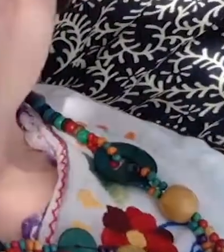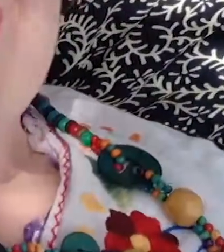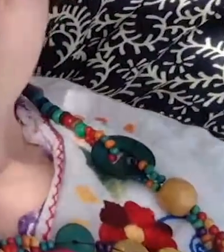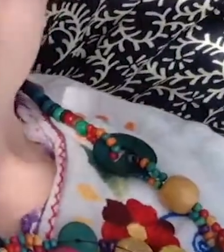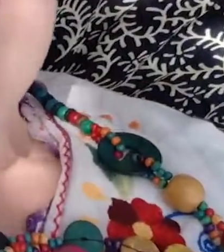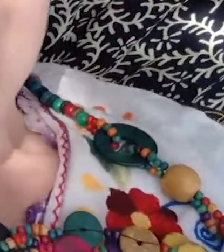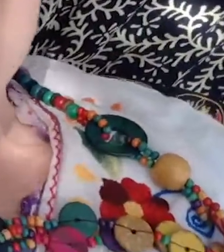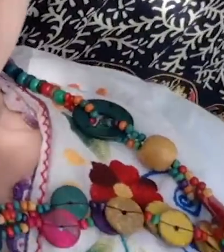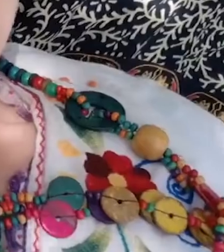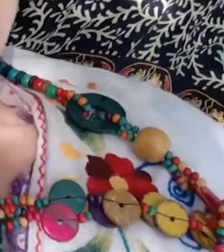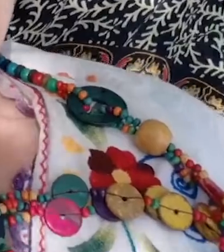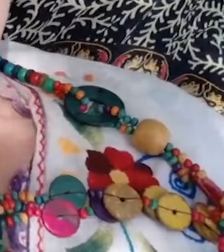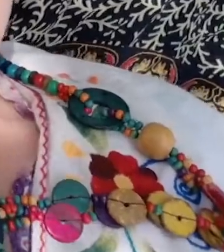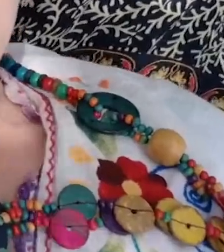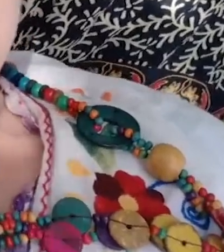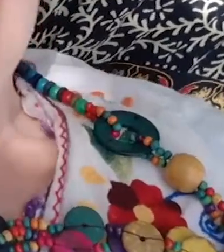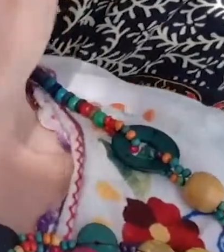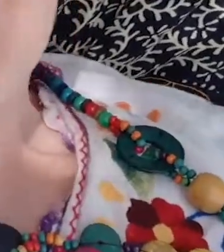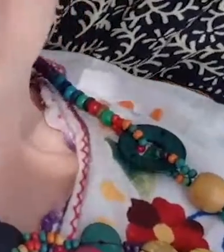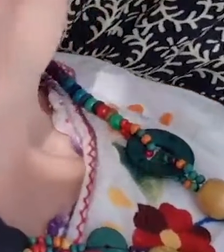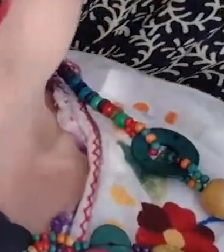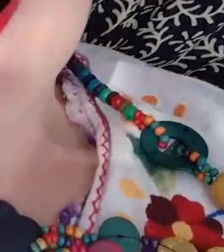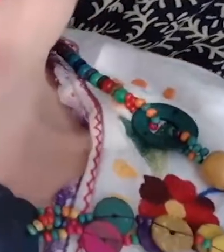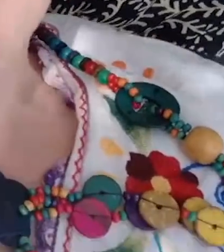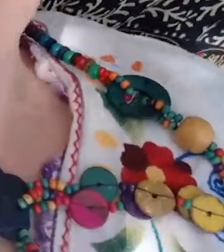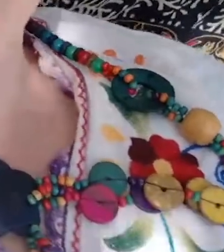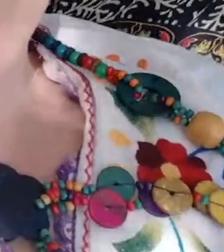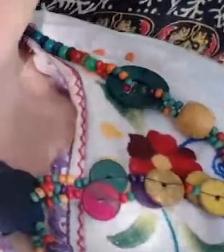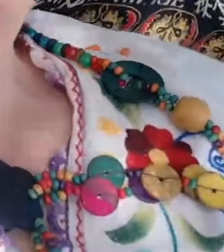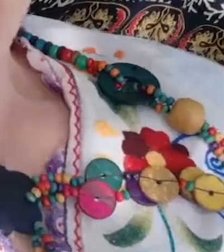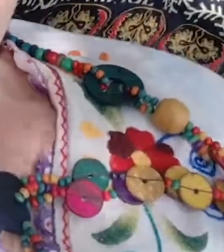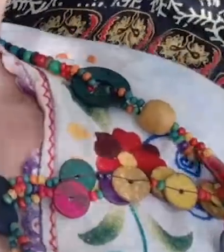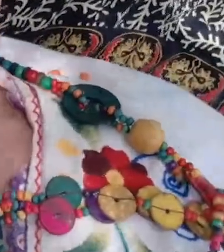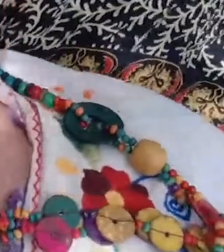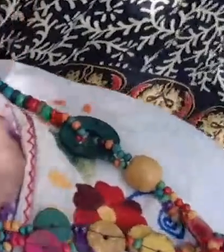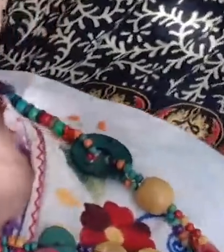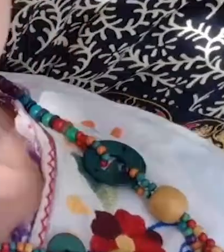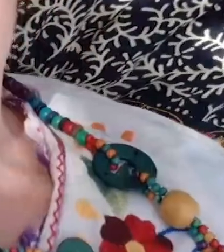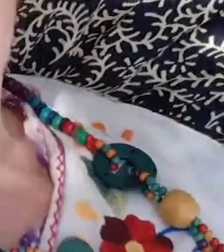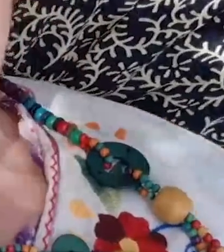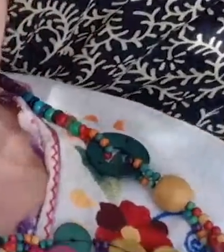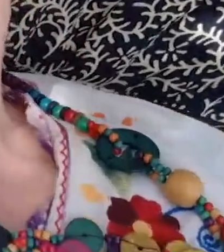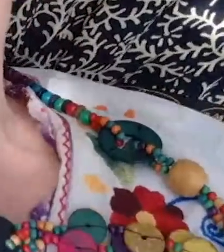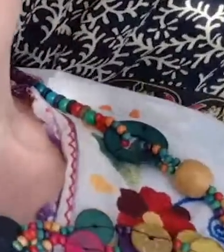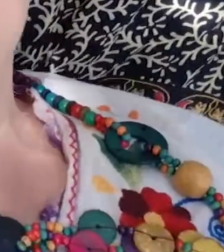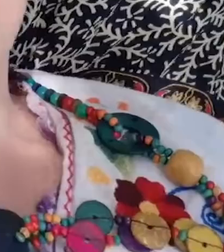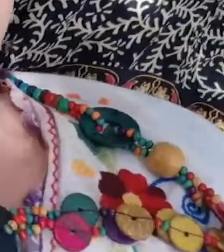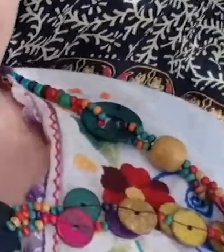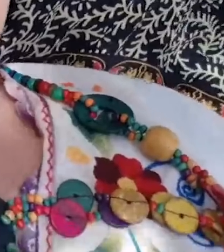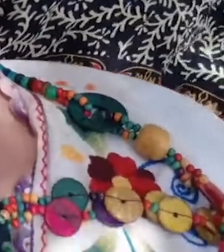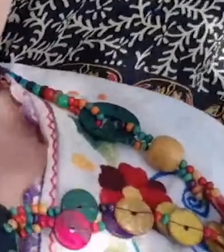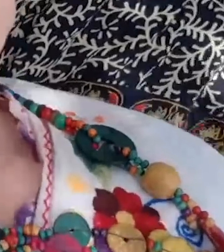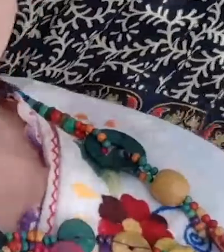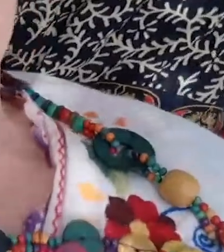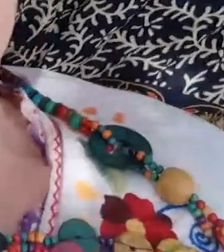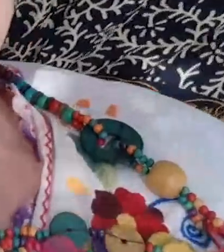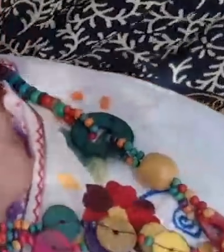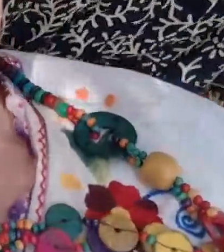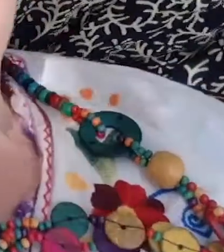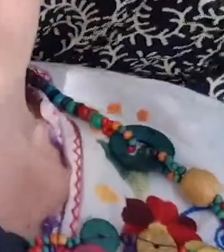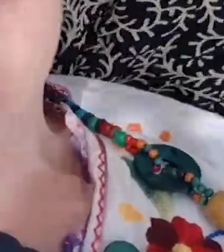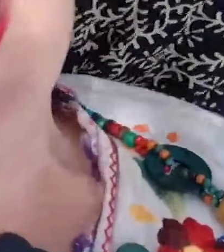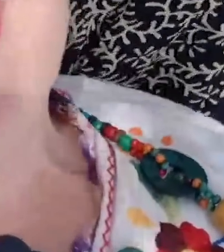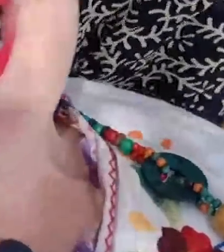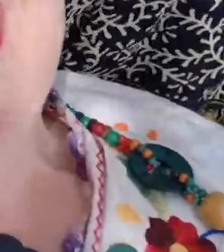Lara la lara la lara la lara lara la lara la lara